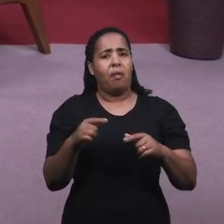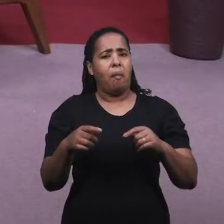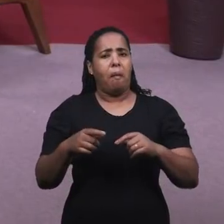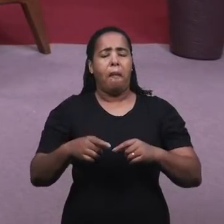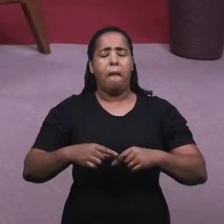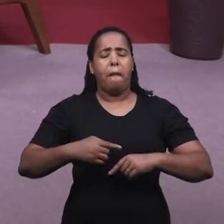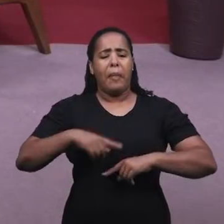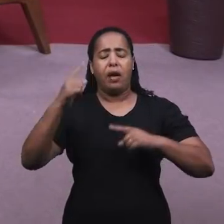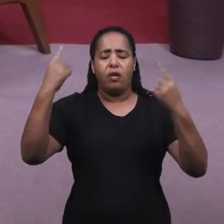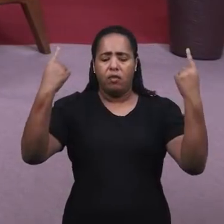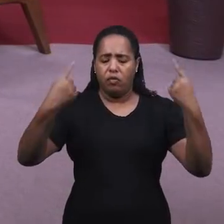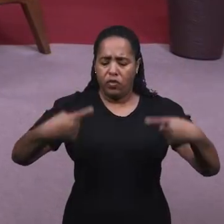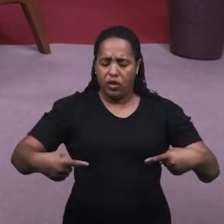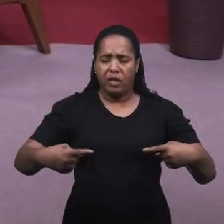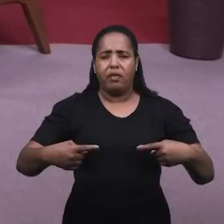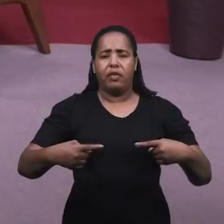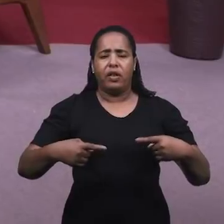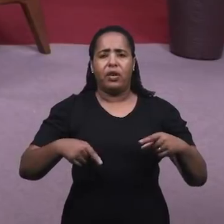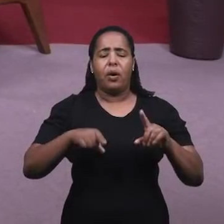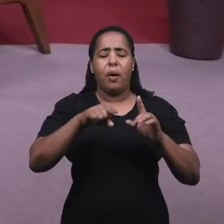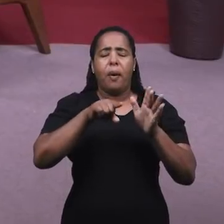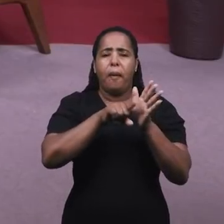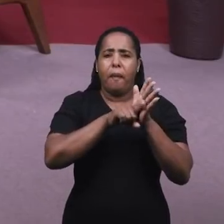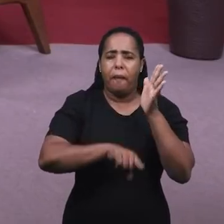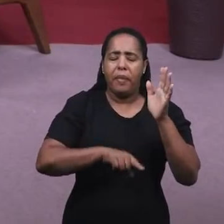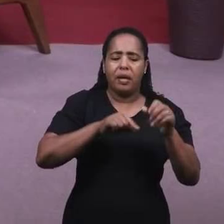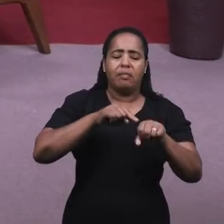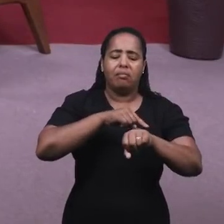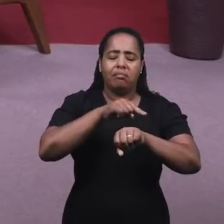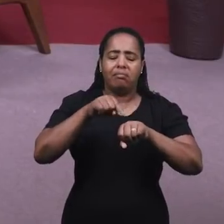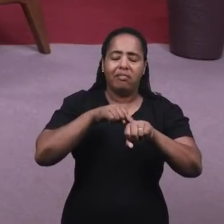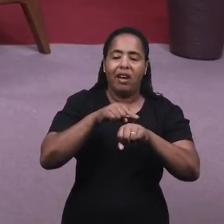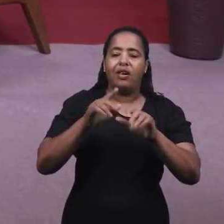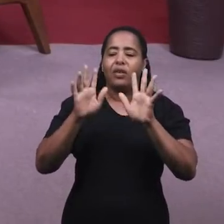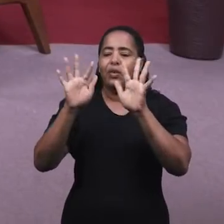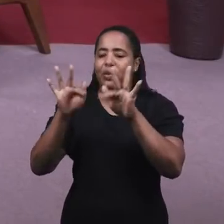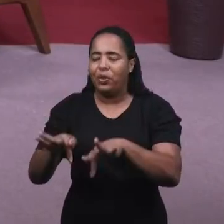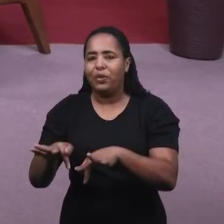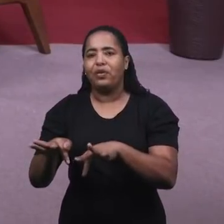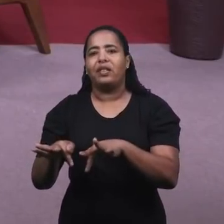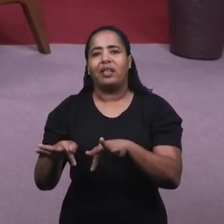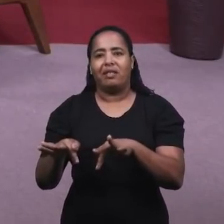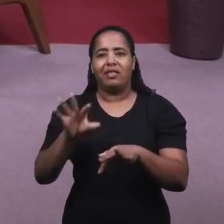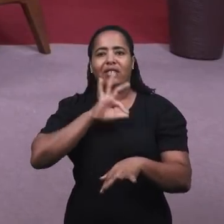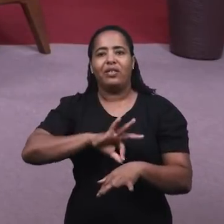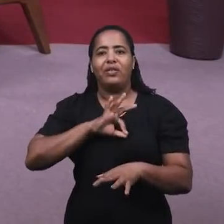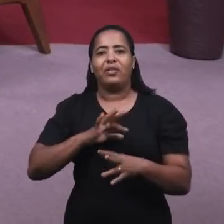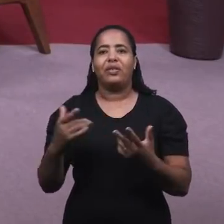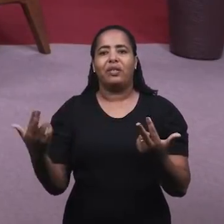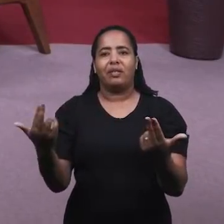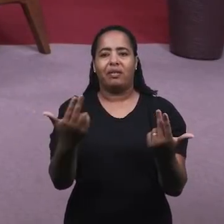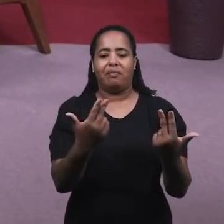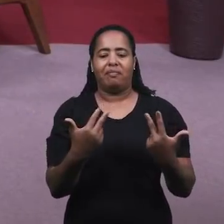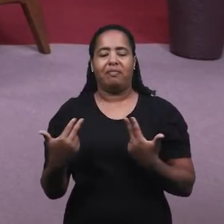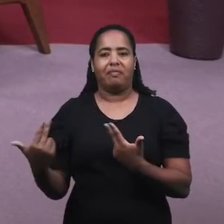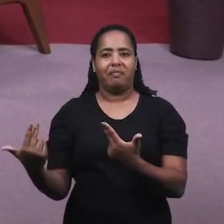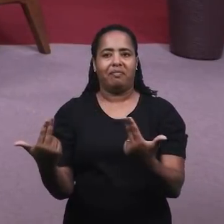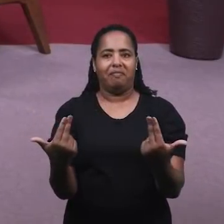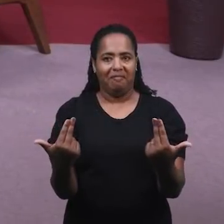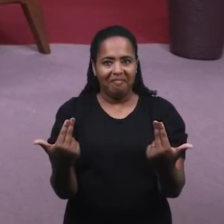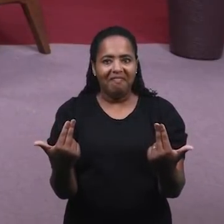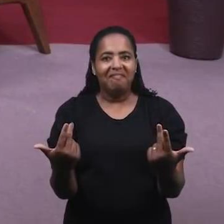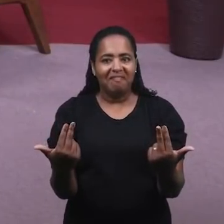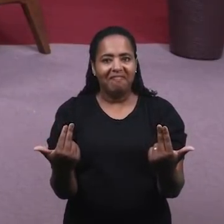um dinheiro. Menos horas, menos ainda, no final do dia, o mesmo salário, Daniel.